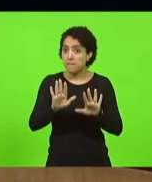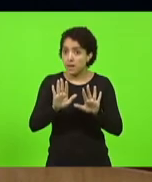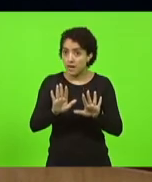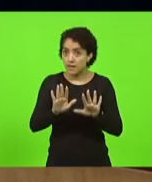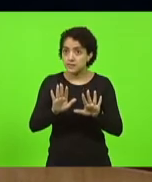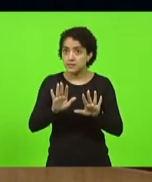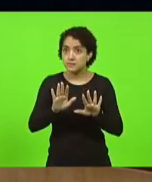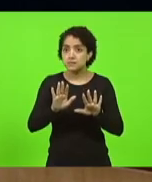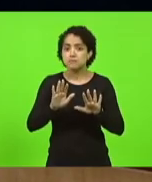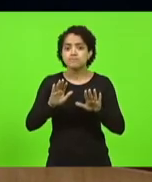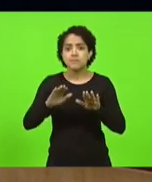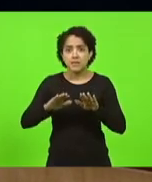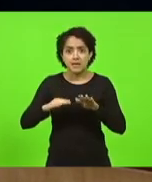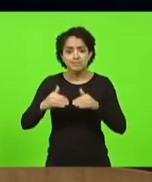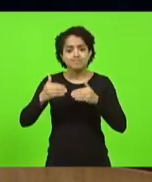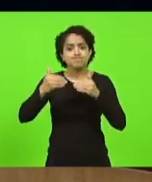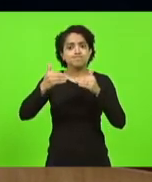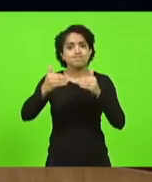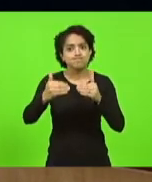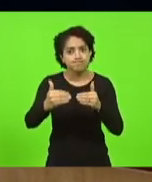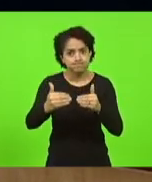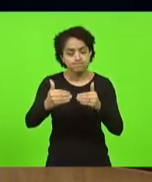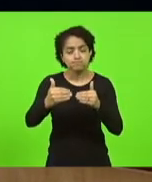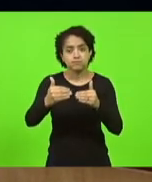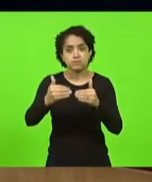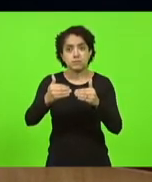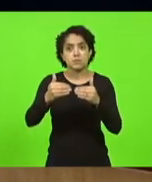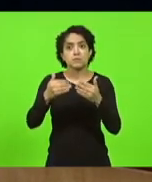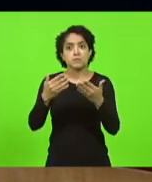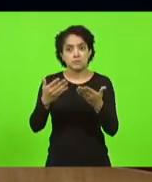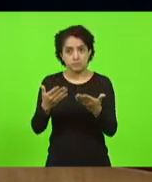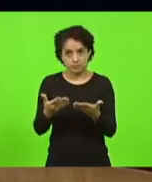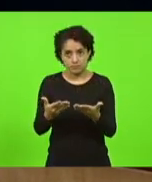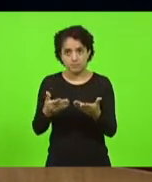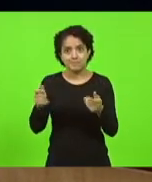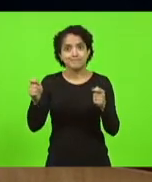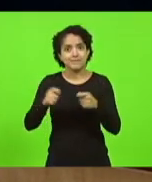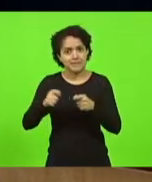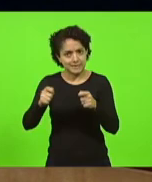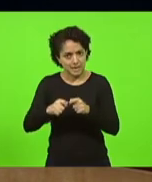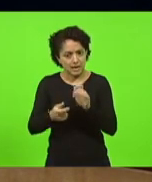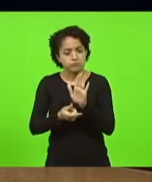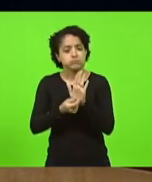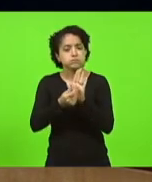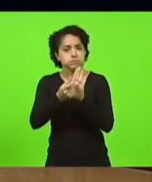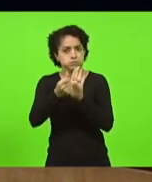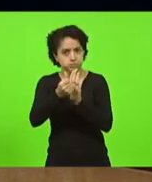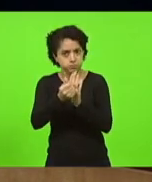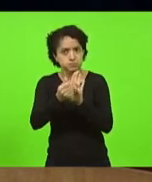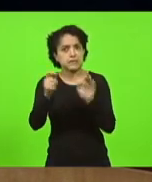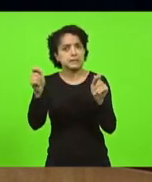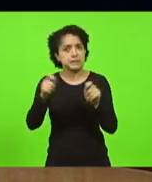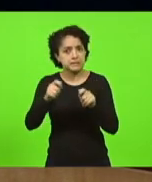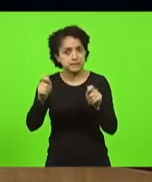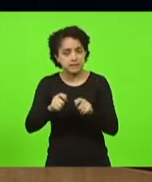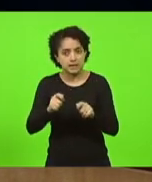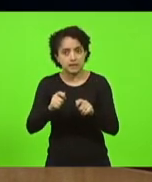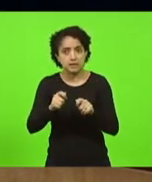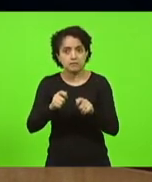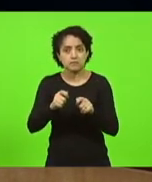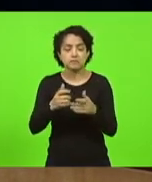um passo. E esse passo, eu repito, ele comporta no orçamento do Estado. Não será uma